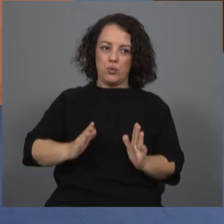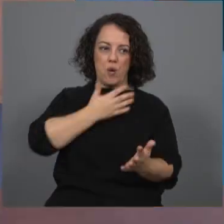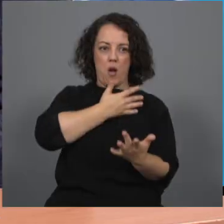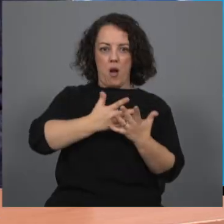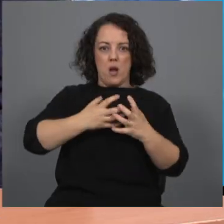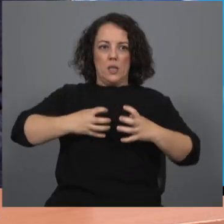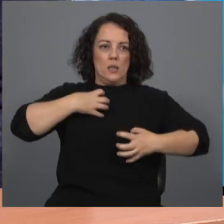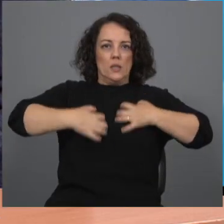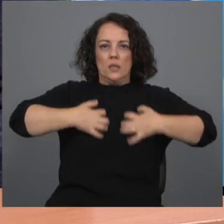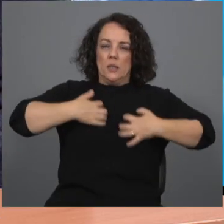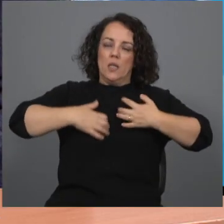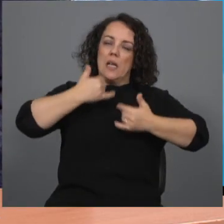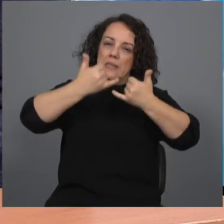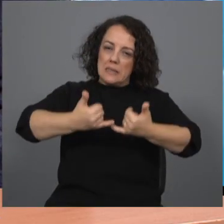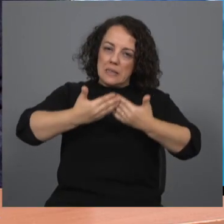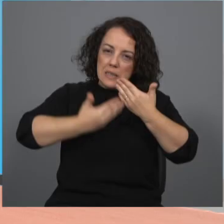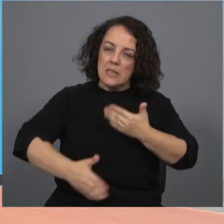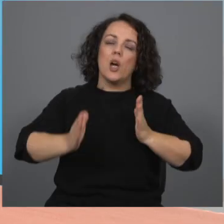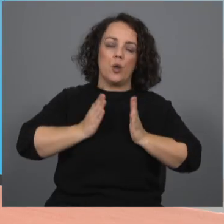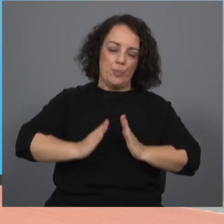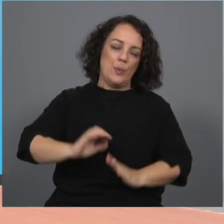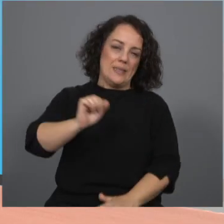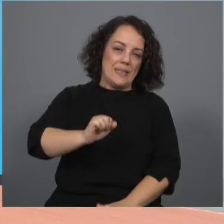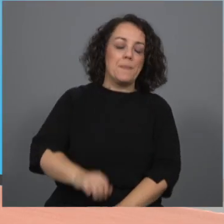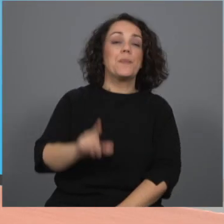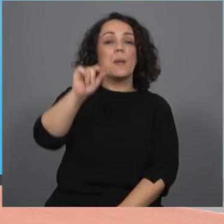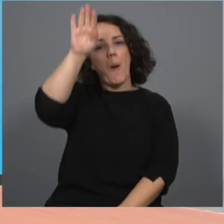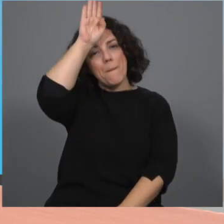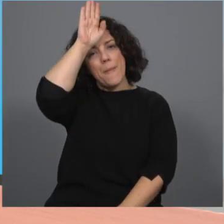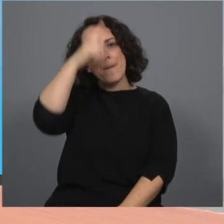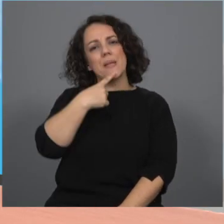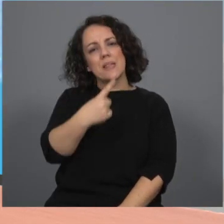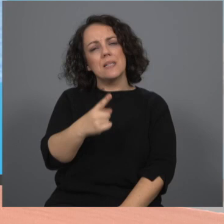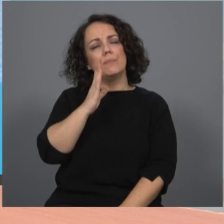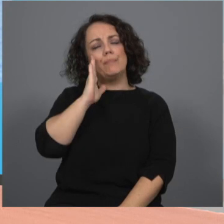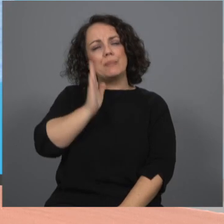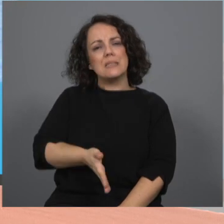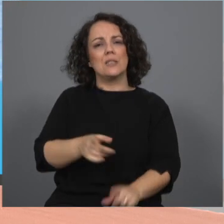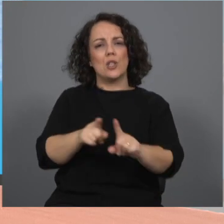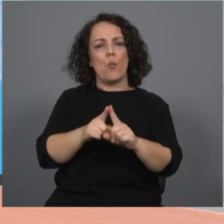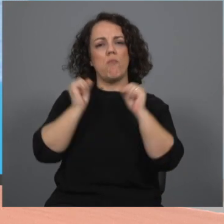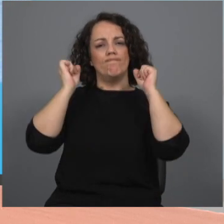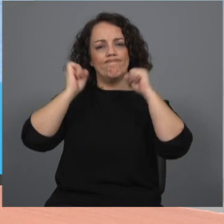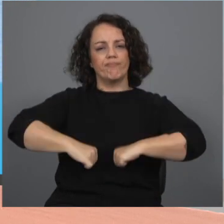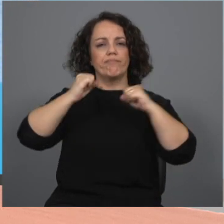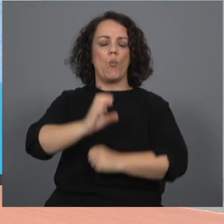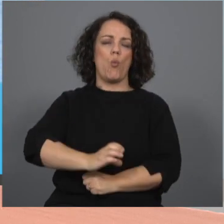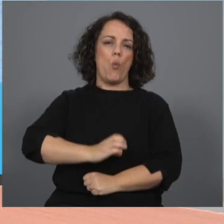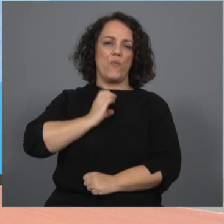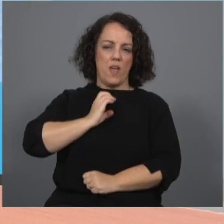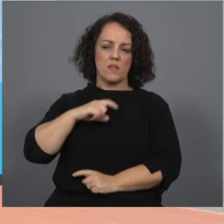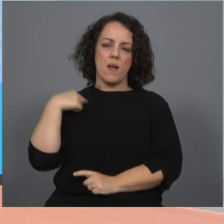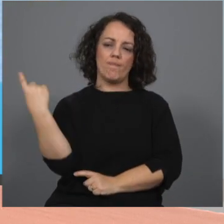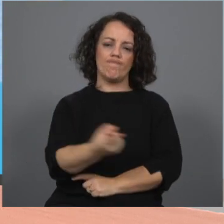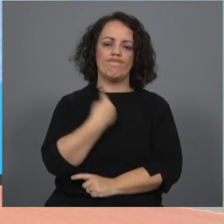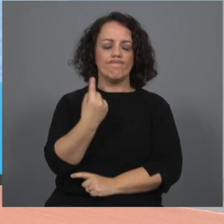sim. O Papa refere também que é necessário um pacto de confiança entre as pessoas para que de facto o cuidado